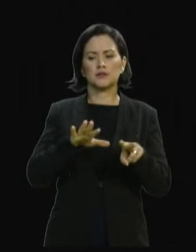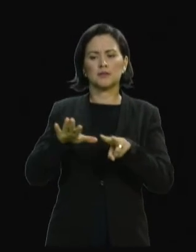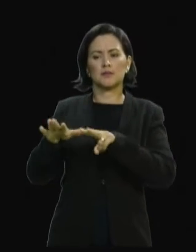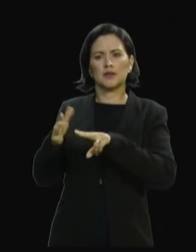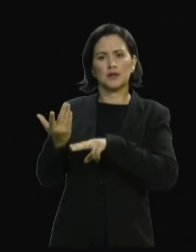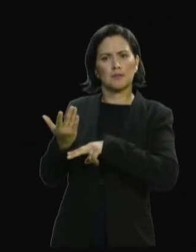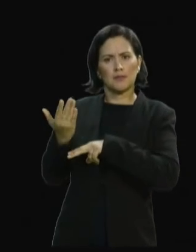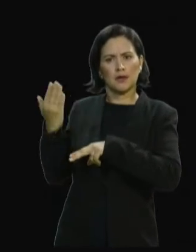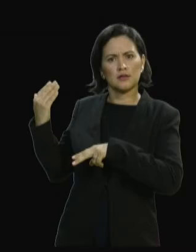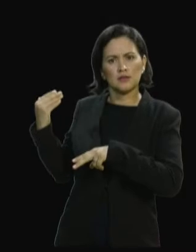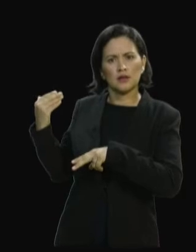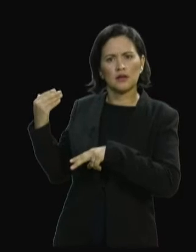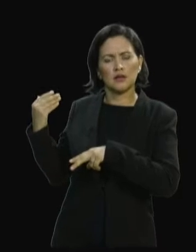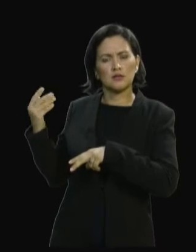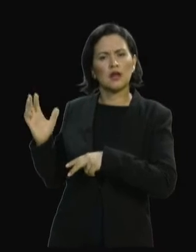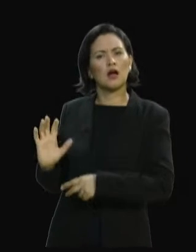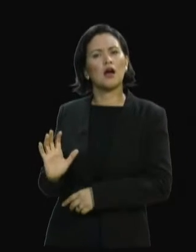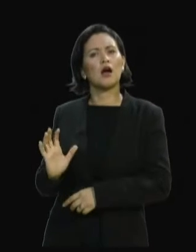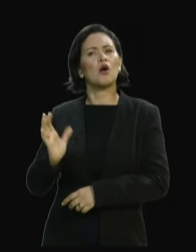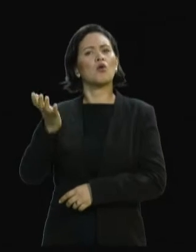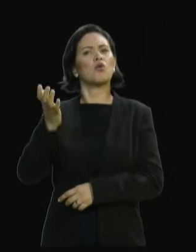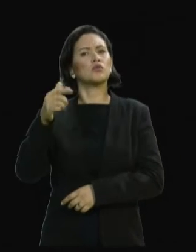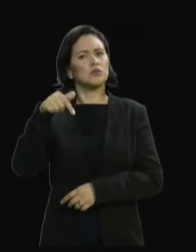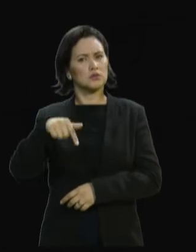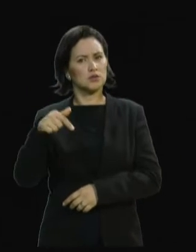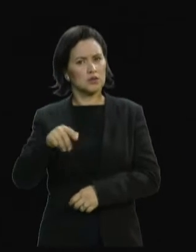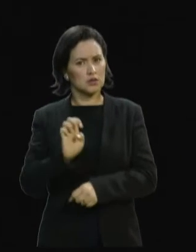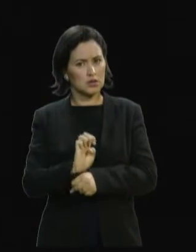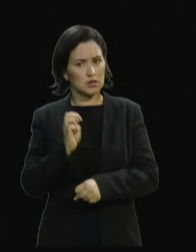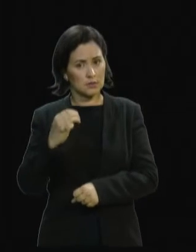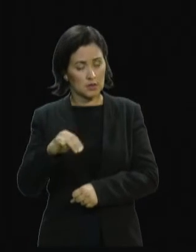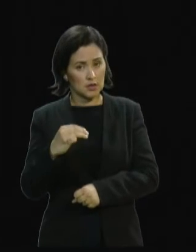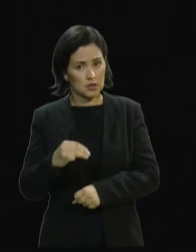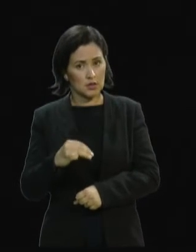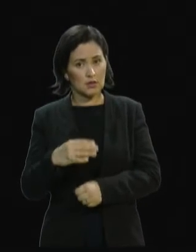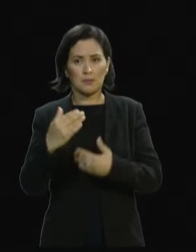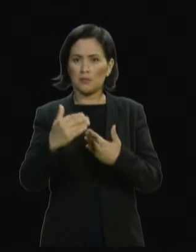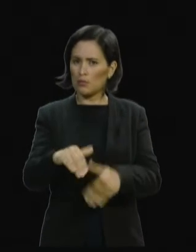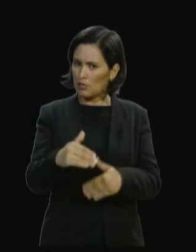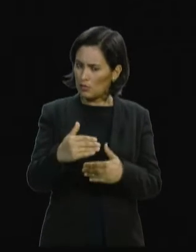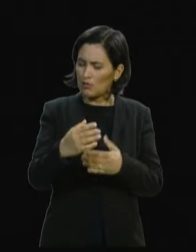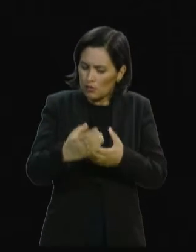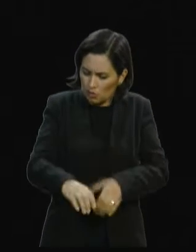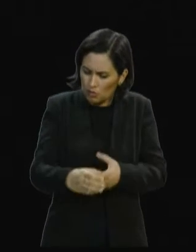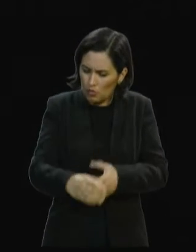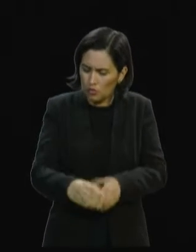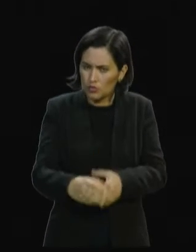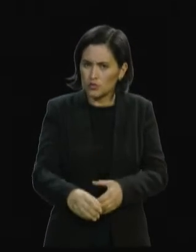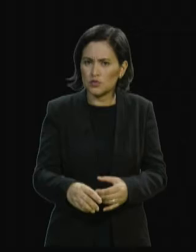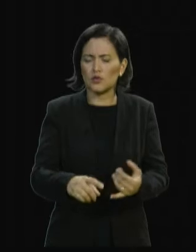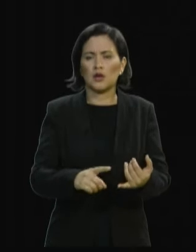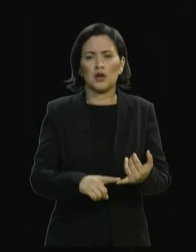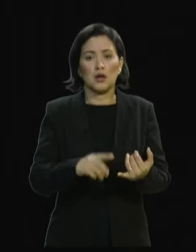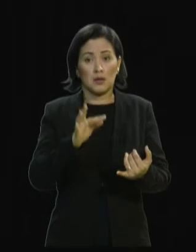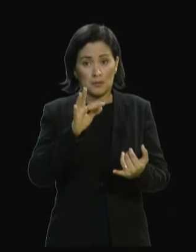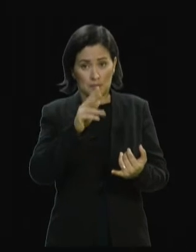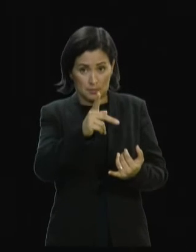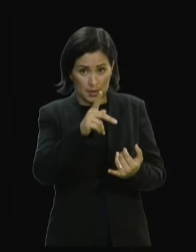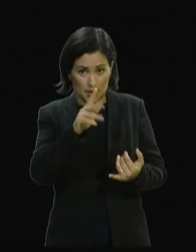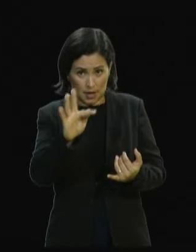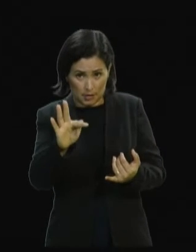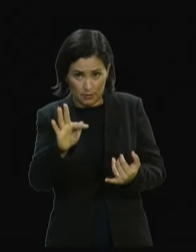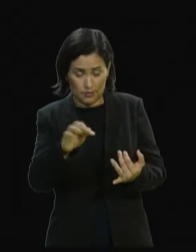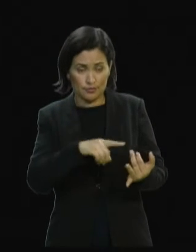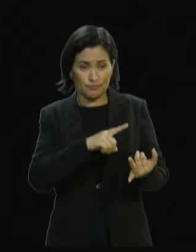aqui no estado do Maranhão concursos públicos da Polícia Federal, da Polícia Rodoviária Federal, e eu não acredito